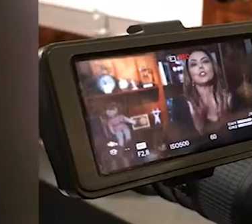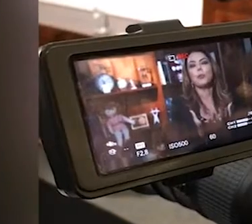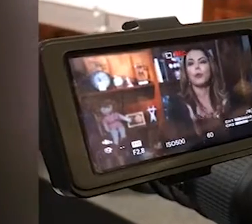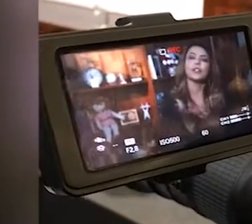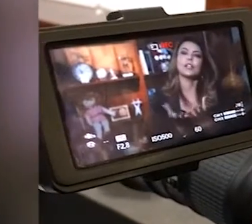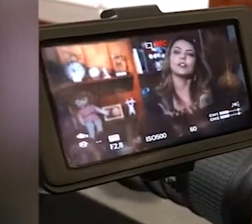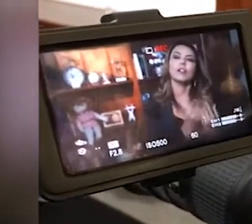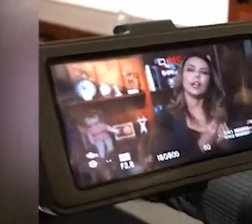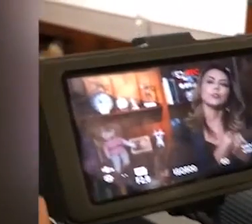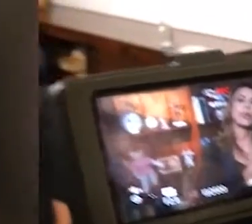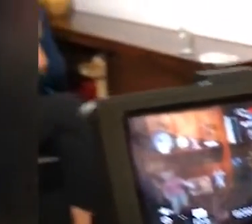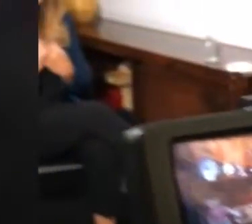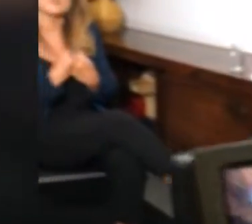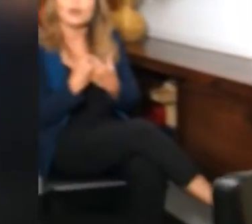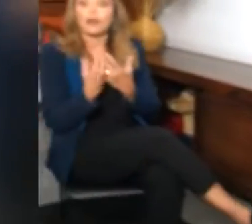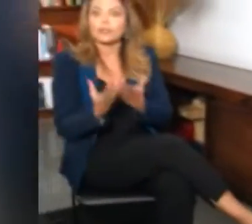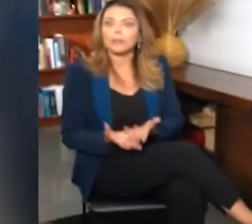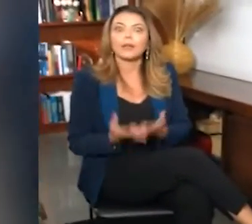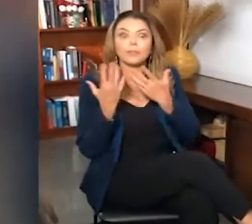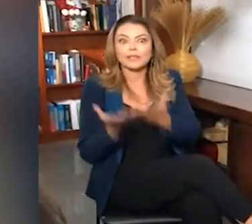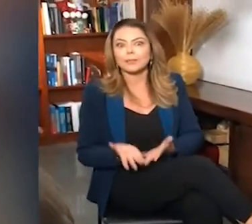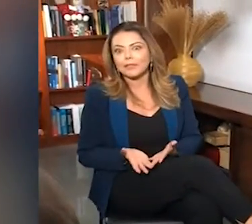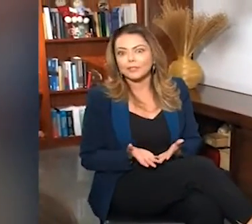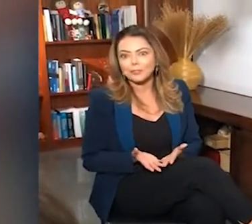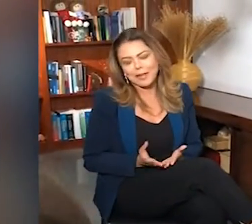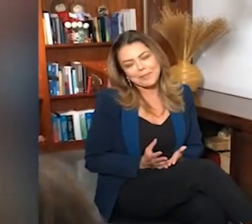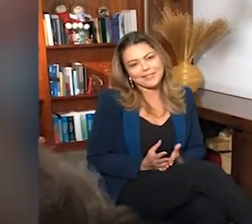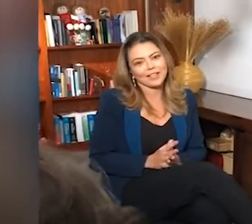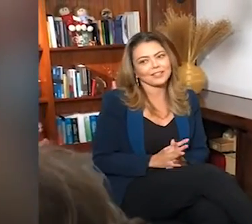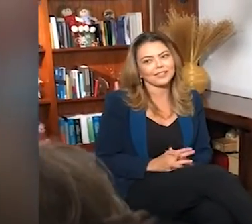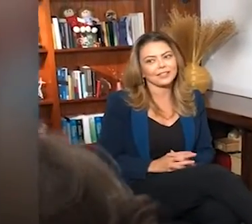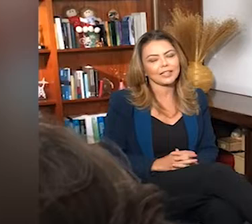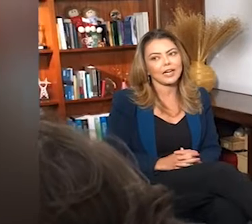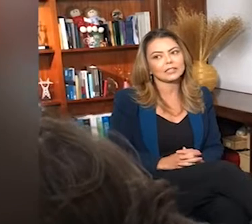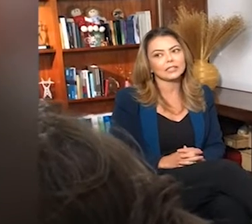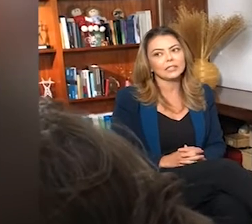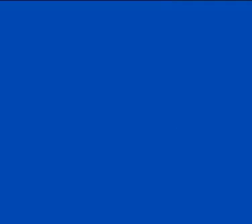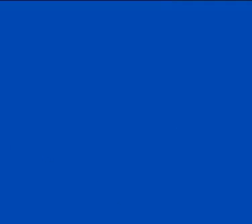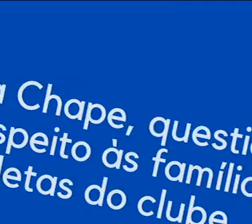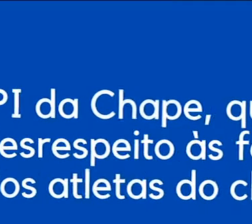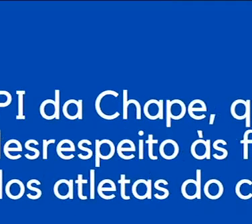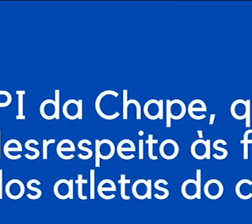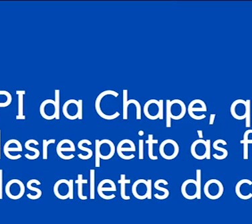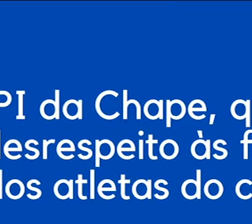Um pouco daquele olhar do brasileiro ao trabalho, a participação das parlamentares aqui na casa.